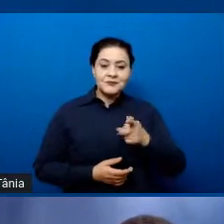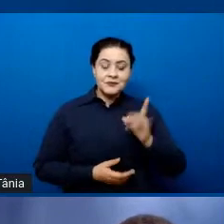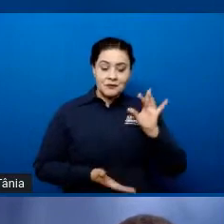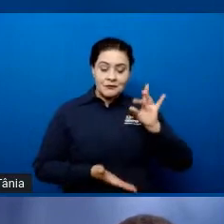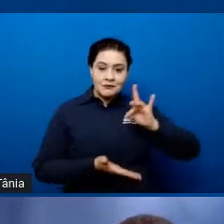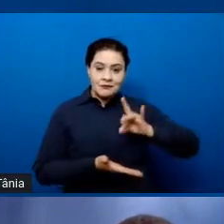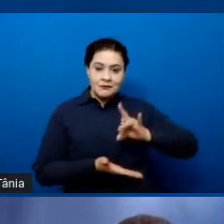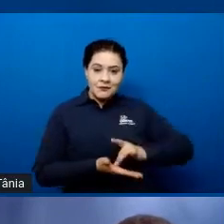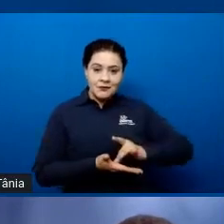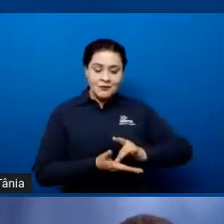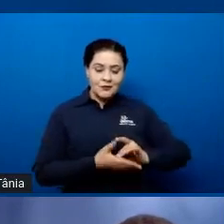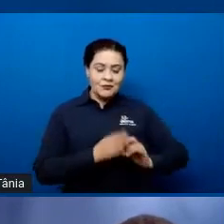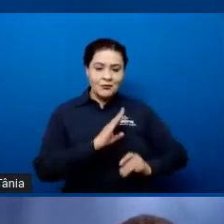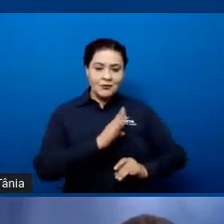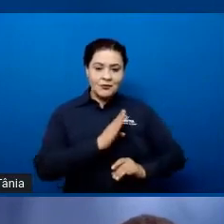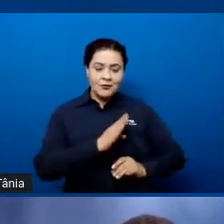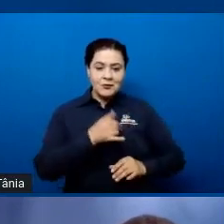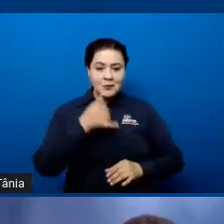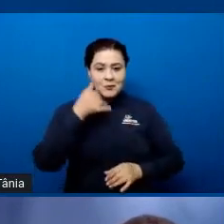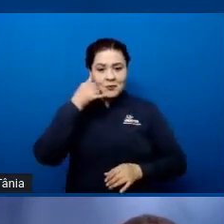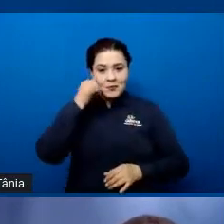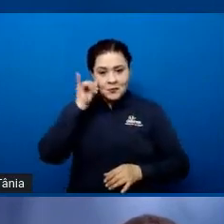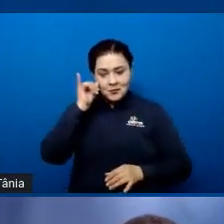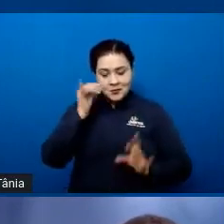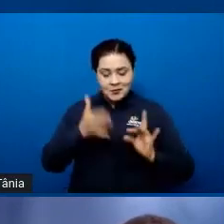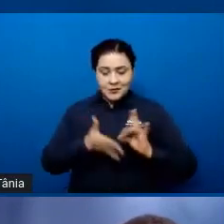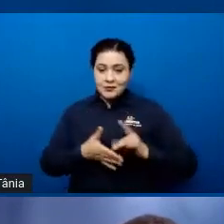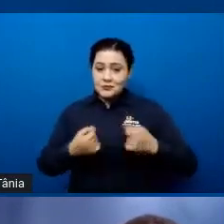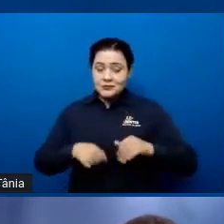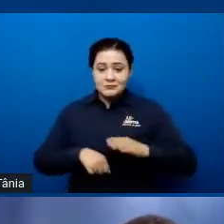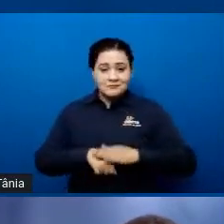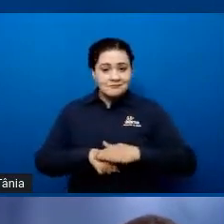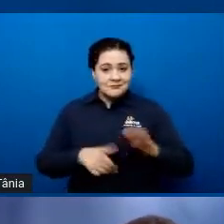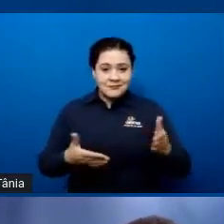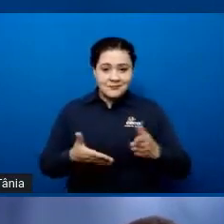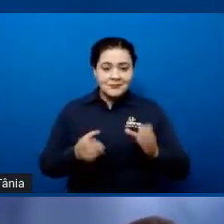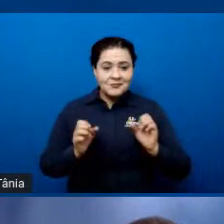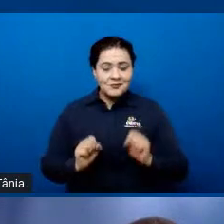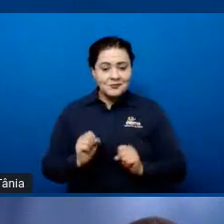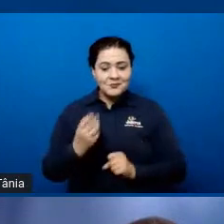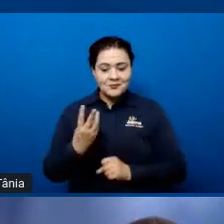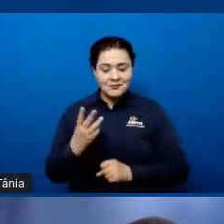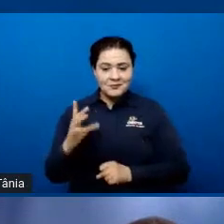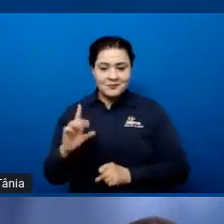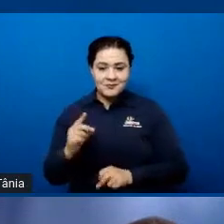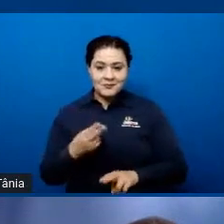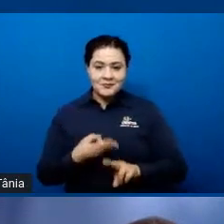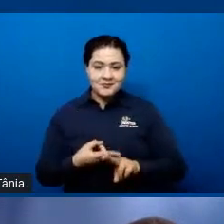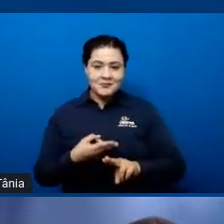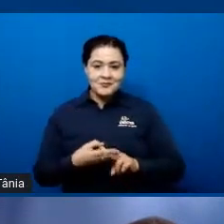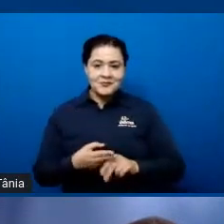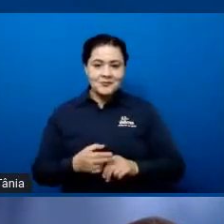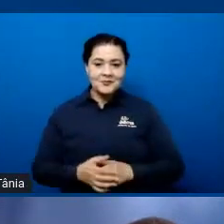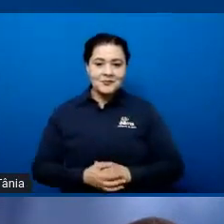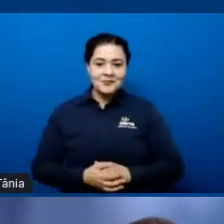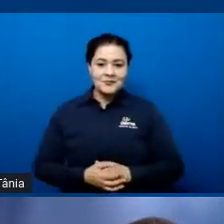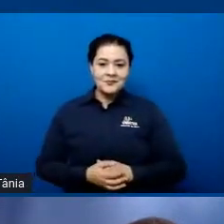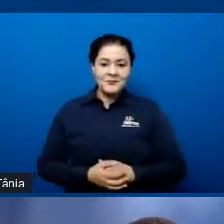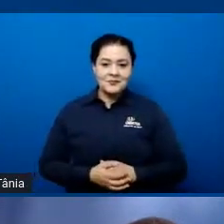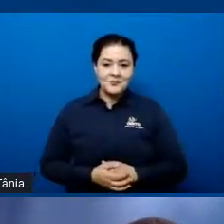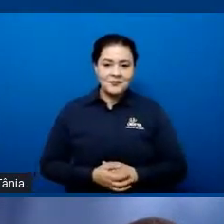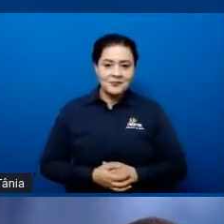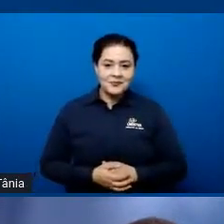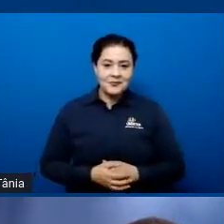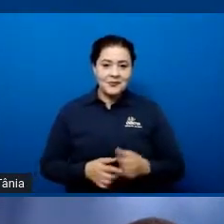pode materializar o coração na sala de aula. Mas para quem quiser ver, ó, eu fiz uma busca